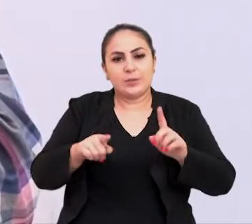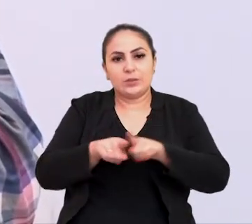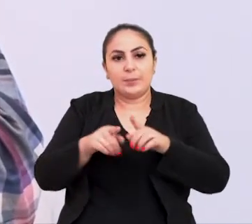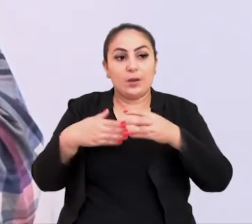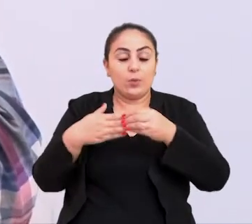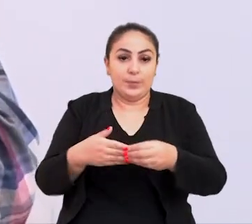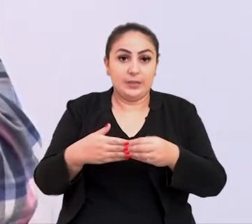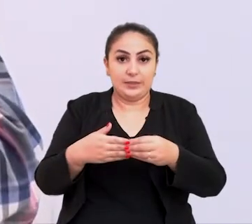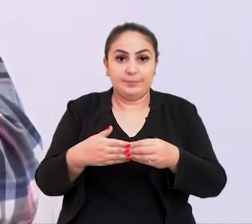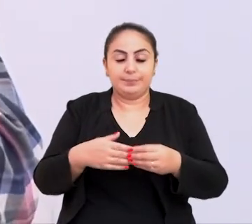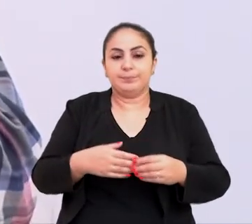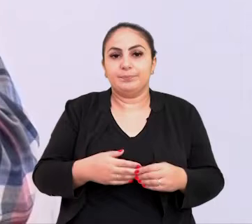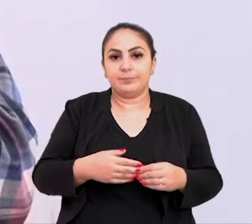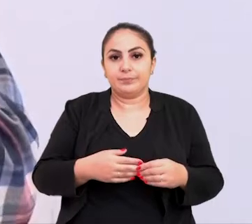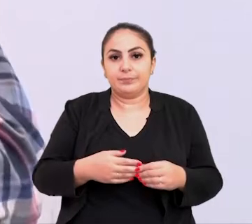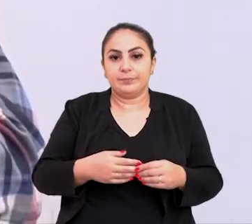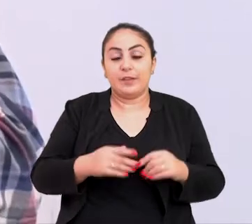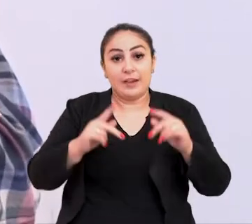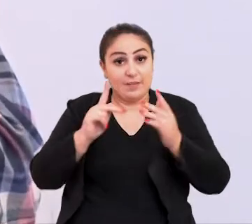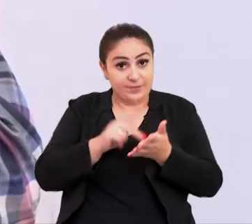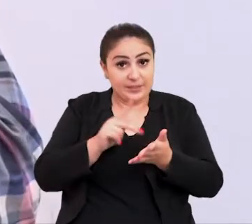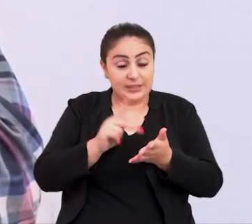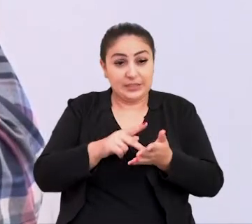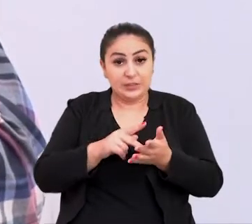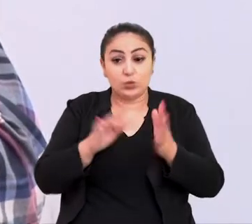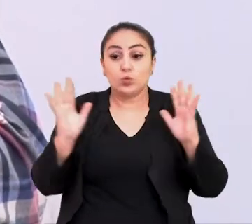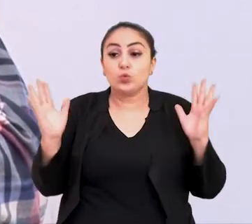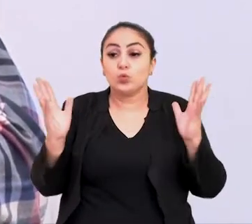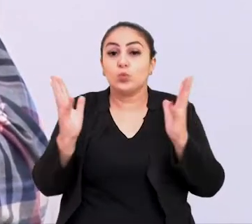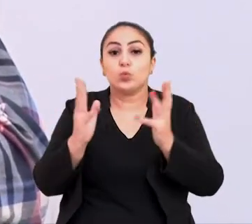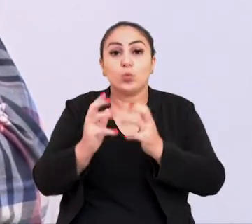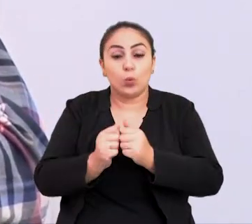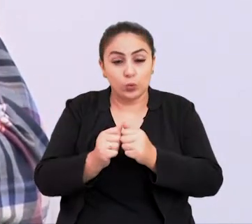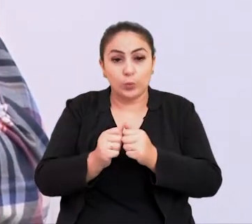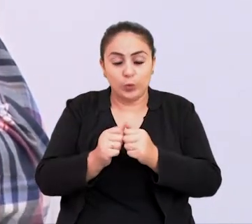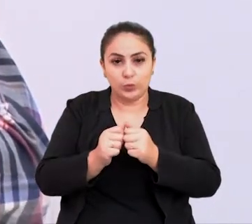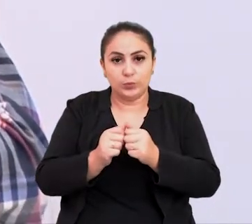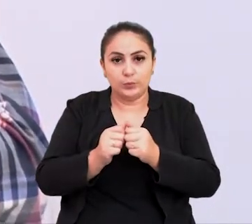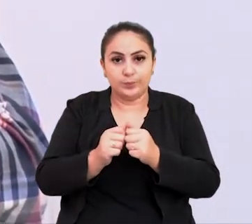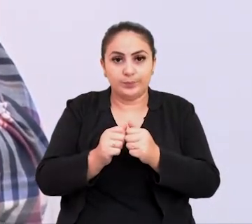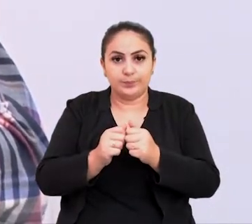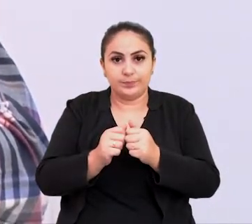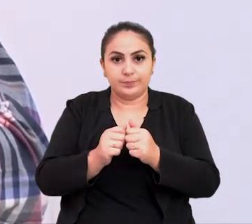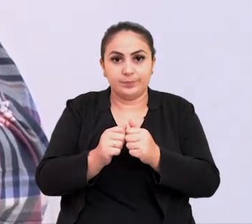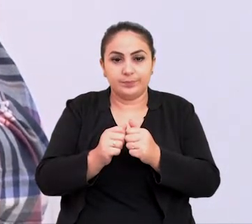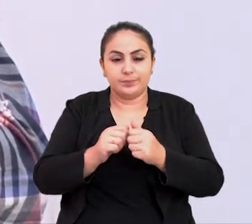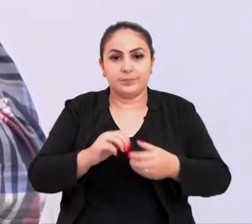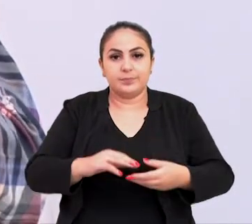ouvintes, telespectadores, na verdade, quando todo mundo